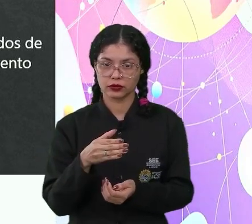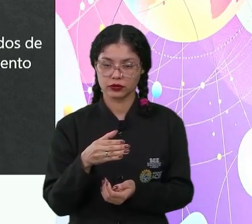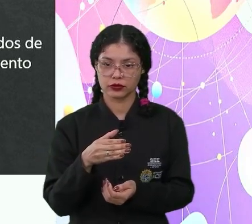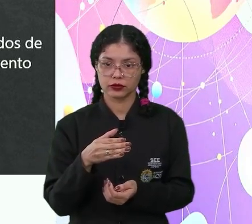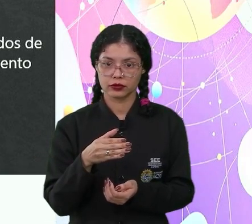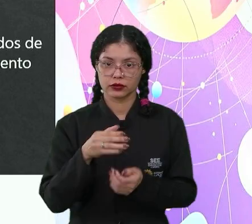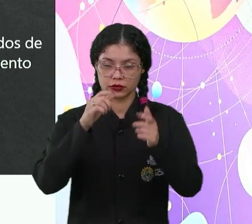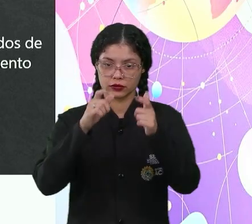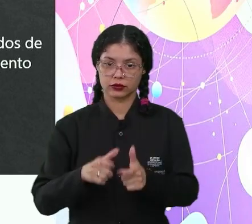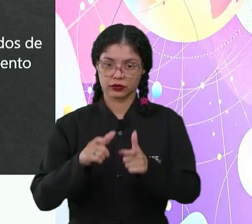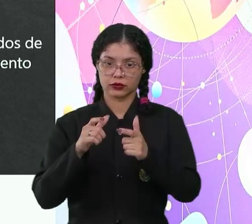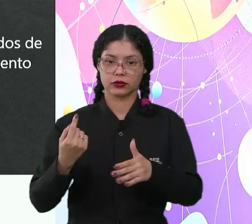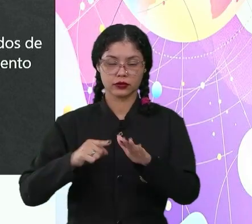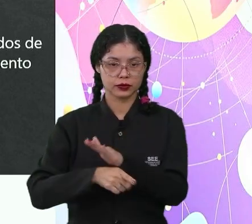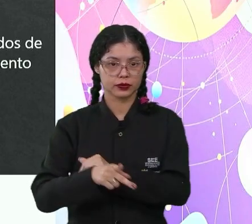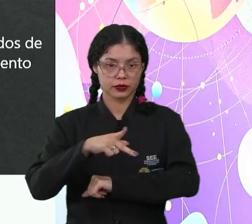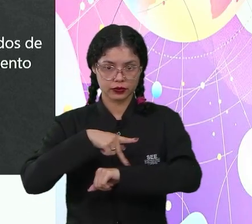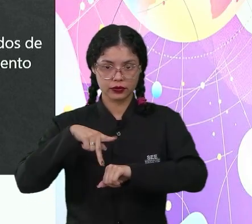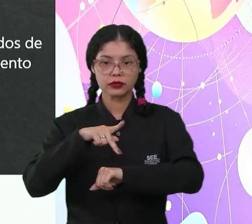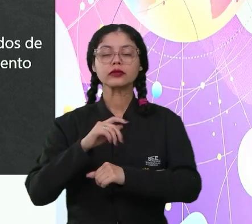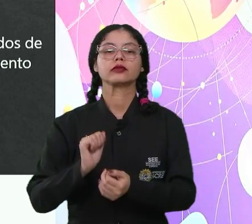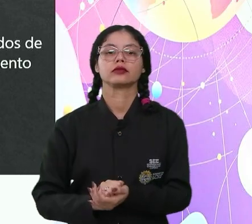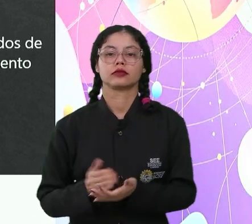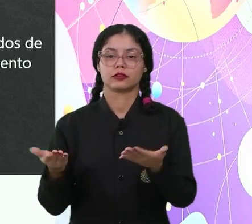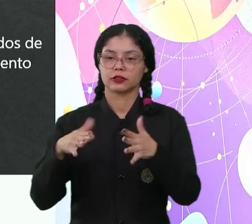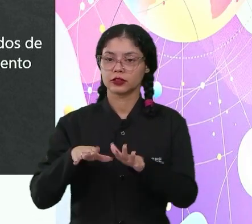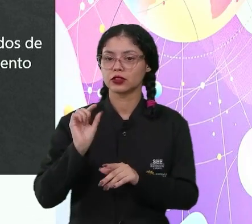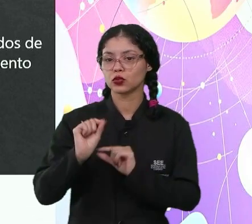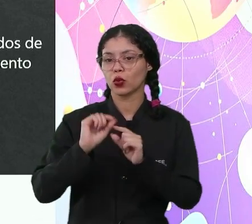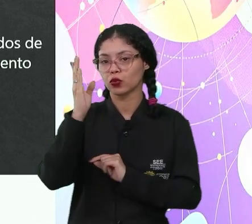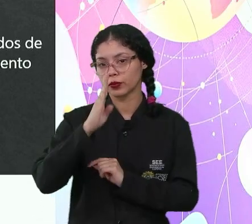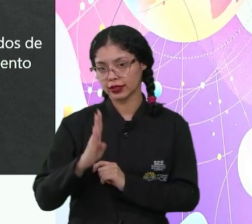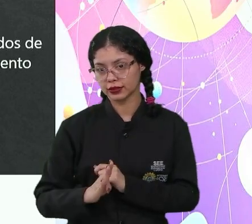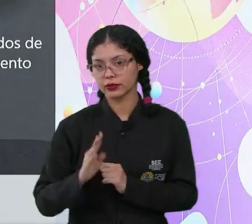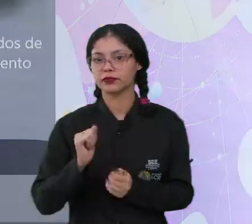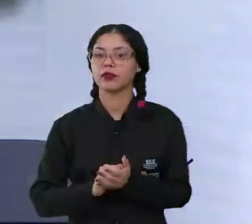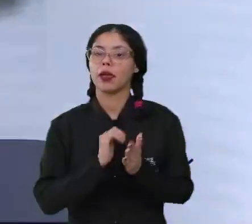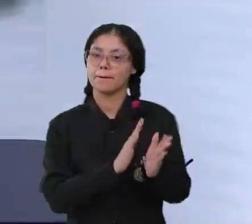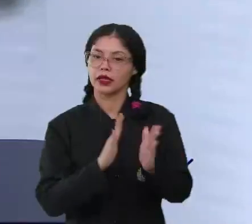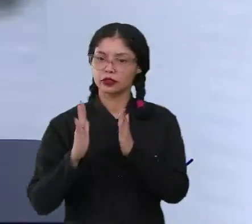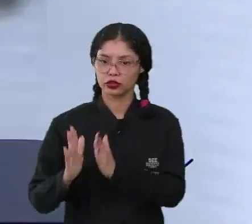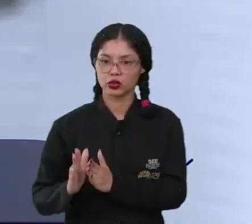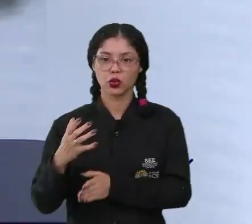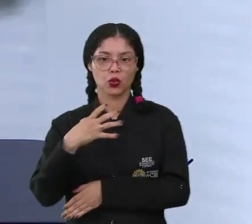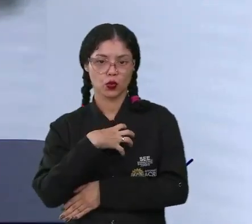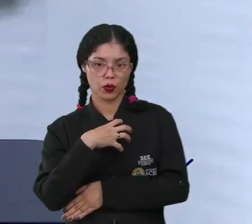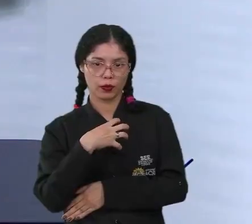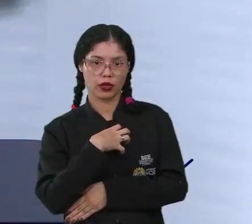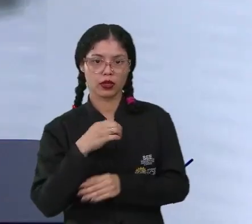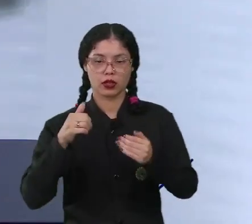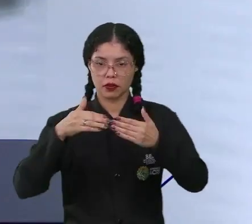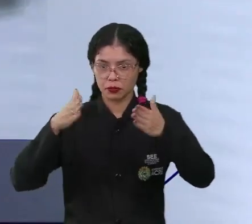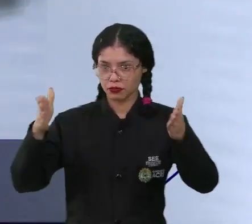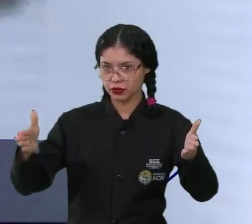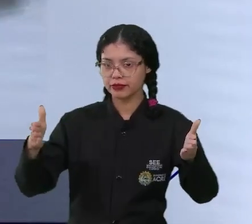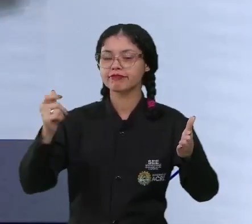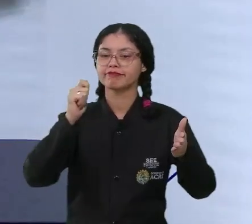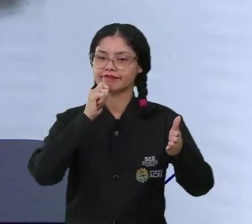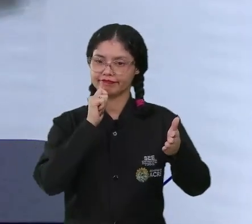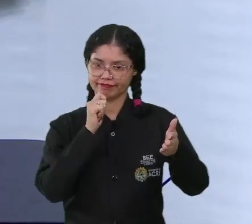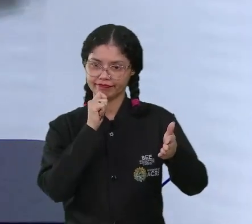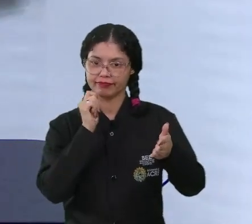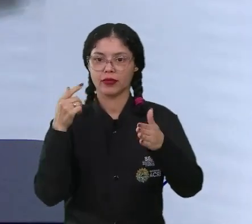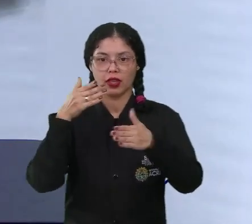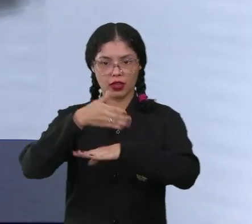local dentro desses países. Inclusive, é o caso do Brasil, a partir do momento que o país abriu as portas para